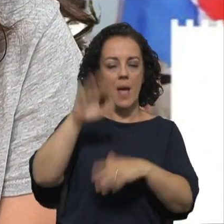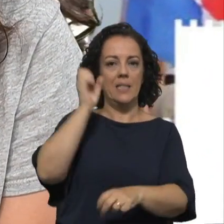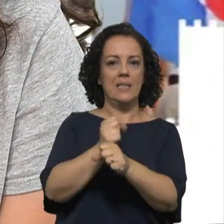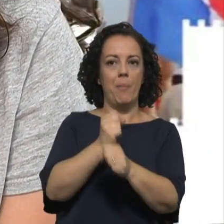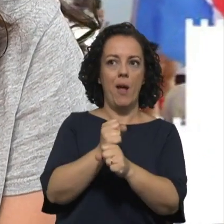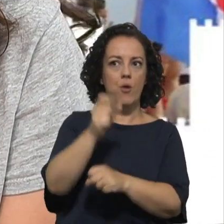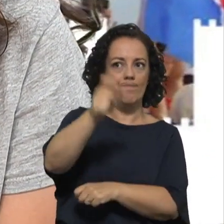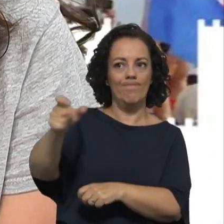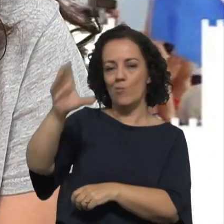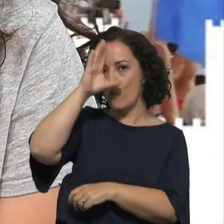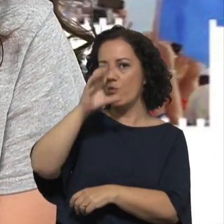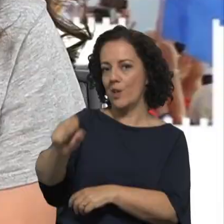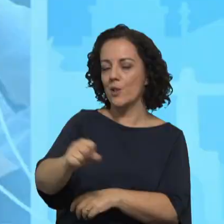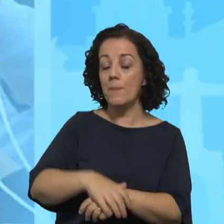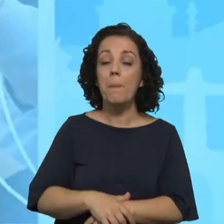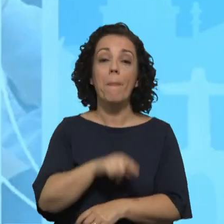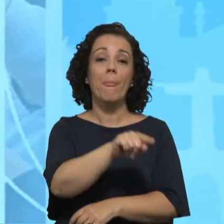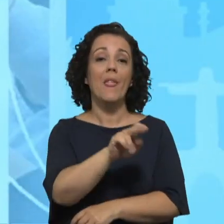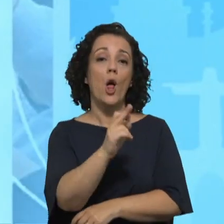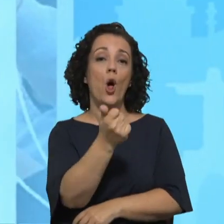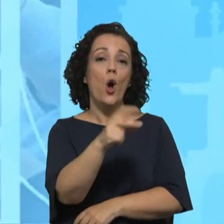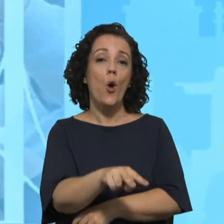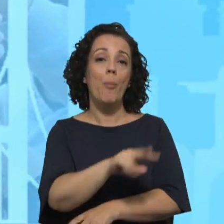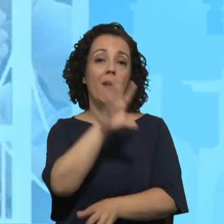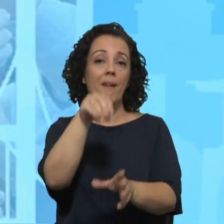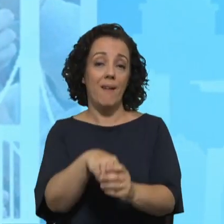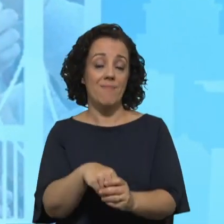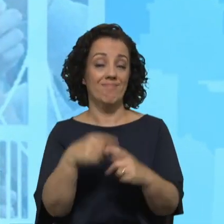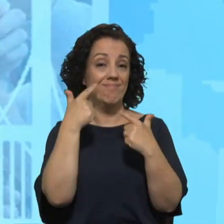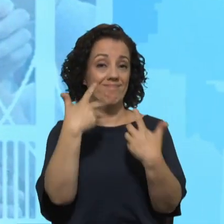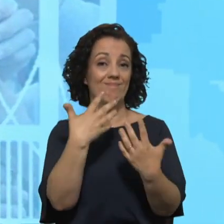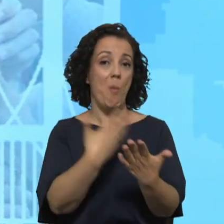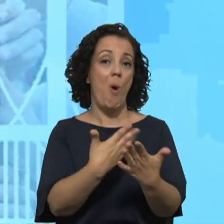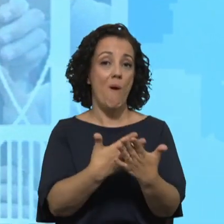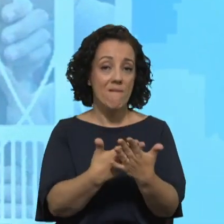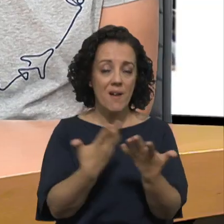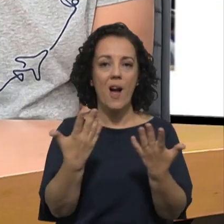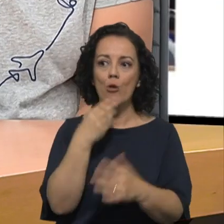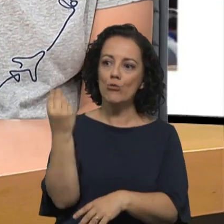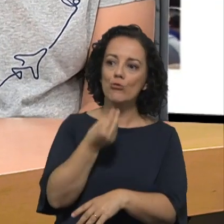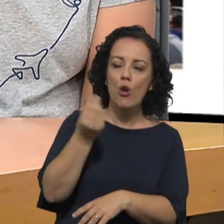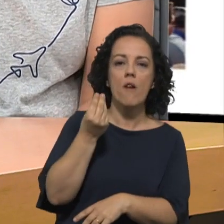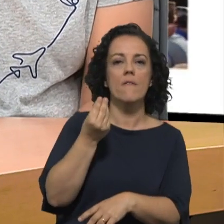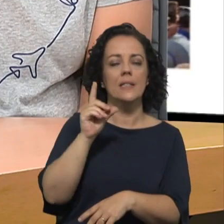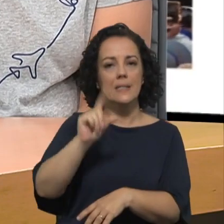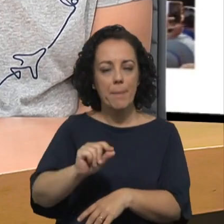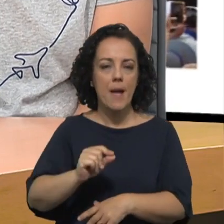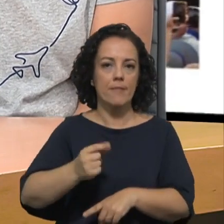governantes. E a presença aqui do Ruben Lopes é a prova deste envolvimento das novas gerações também